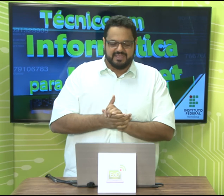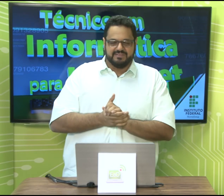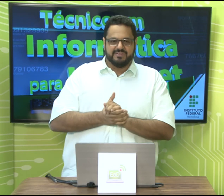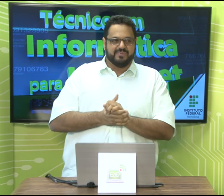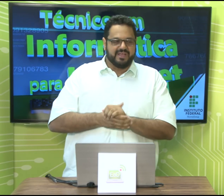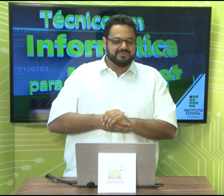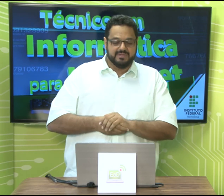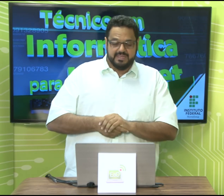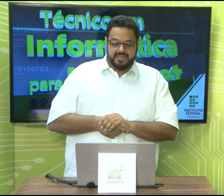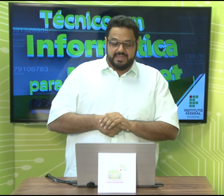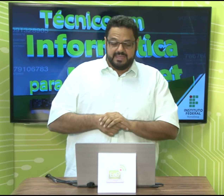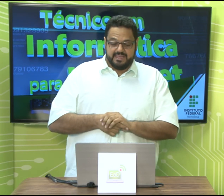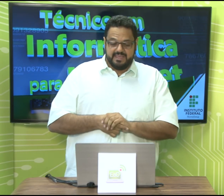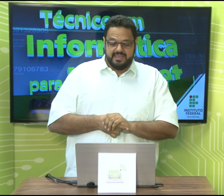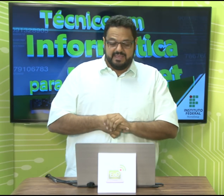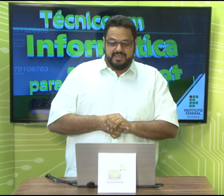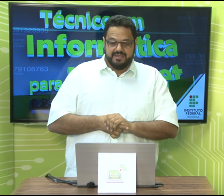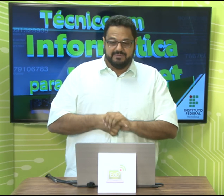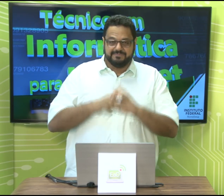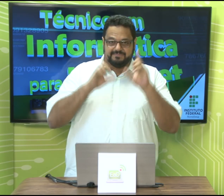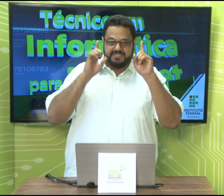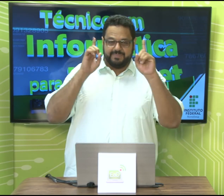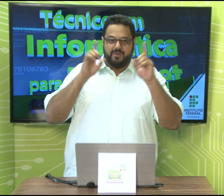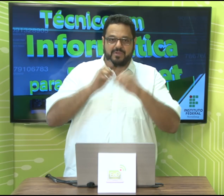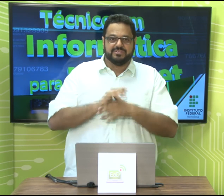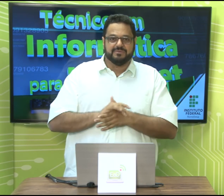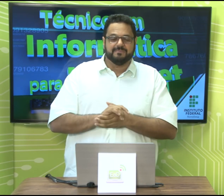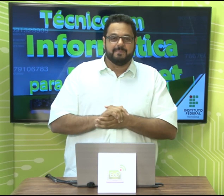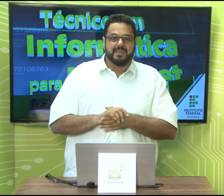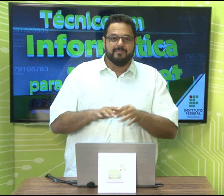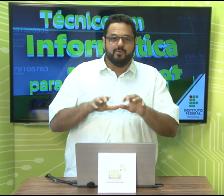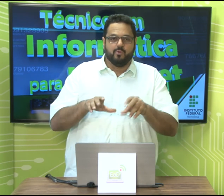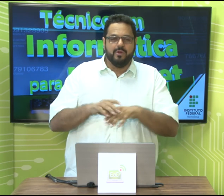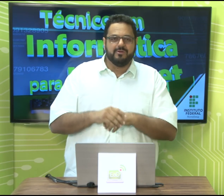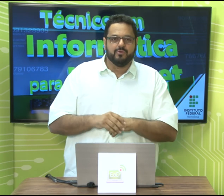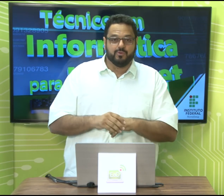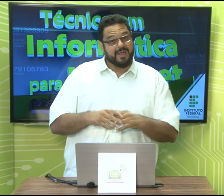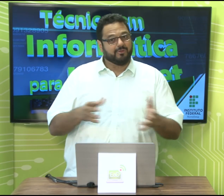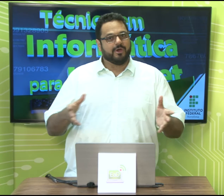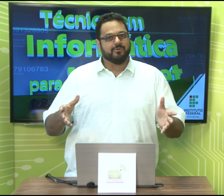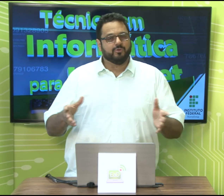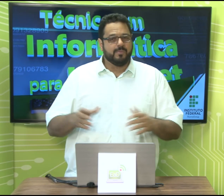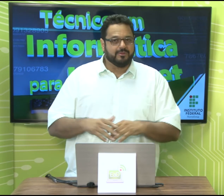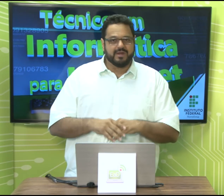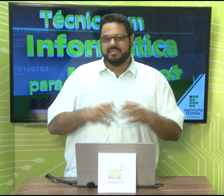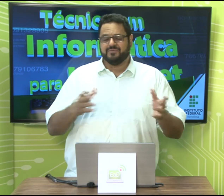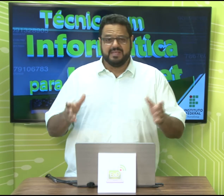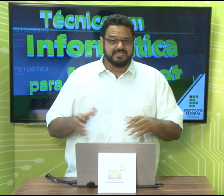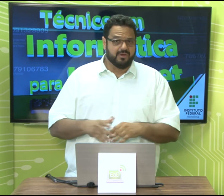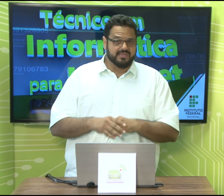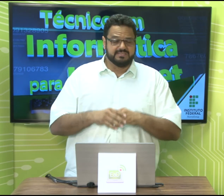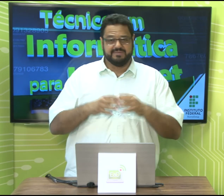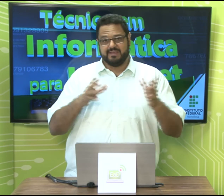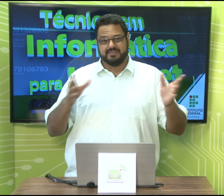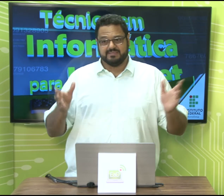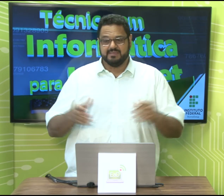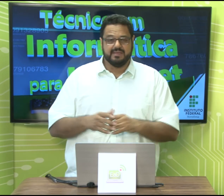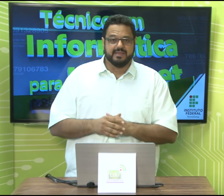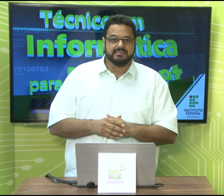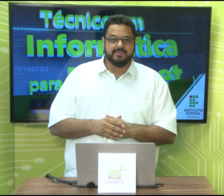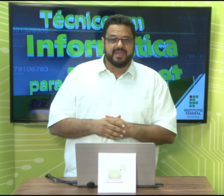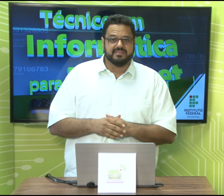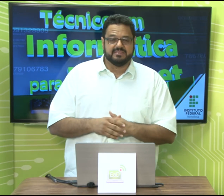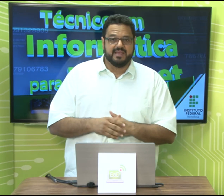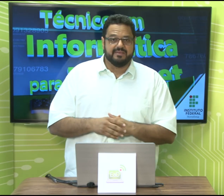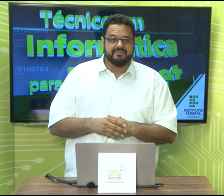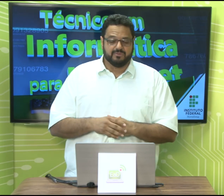caso aqui, ensino médio. E eu espero um momentinho. Procura no YouTube, ela adora YouTube, adora Netflix, adora